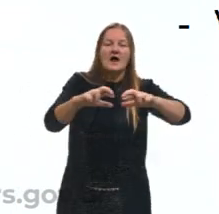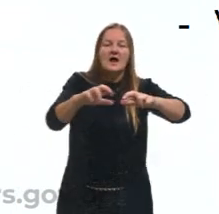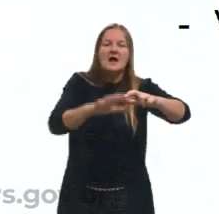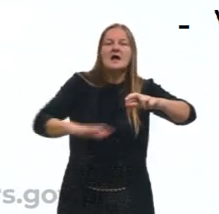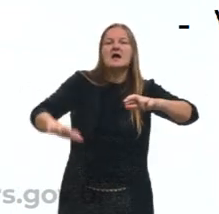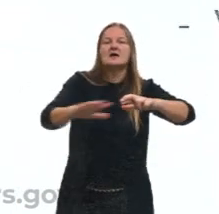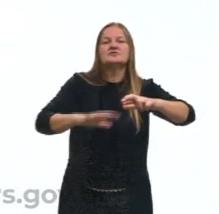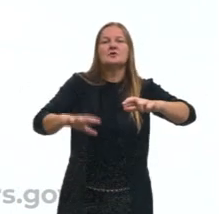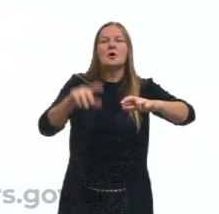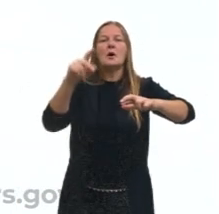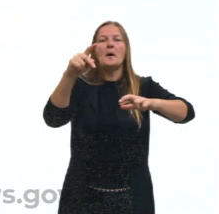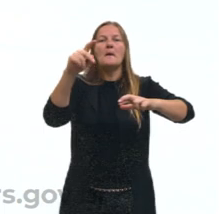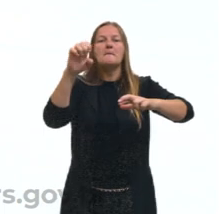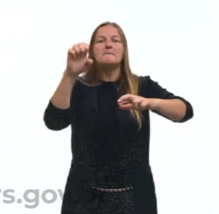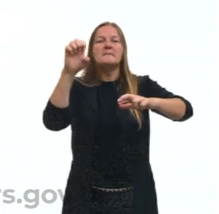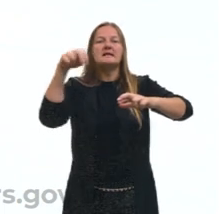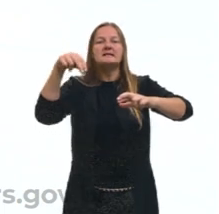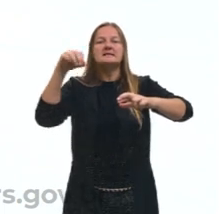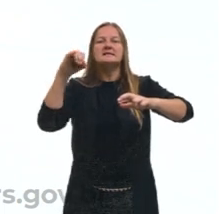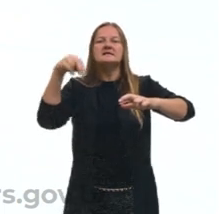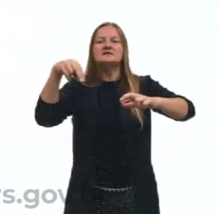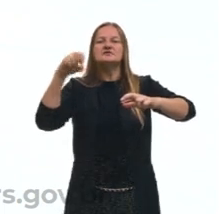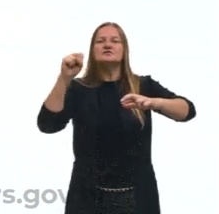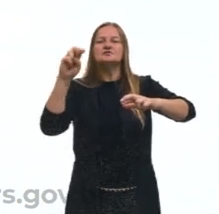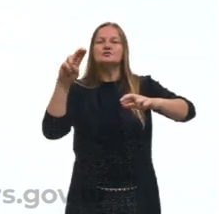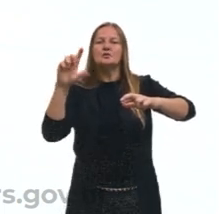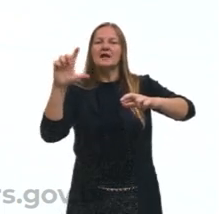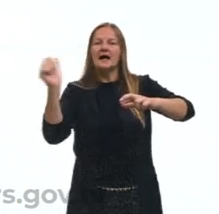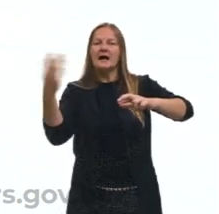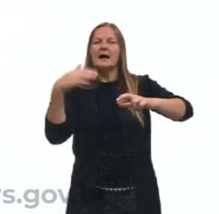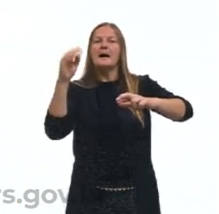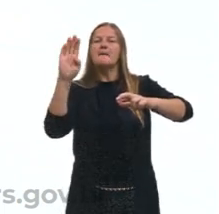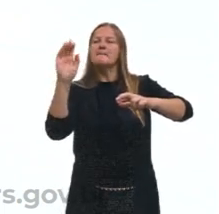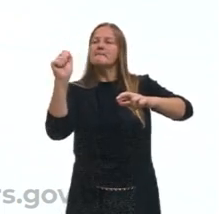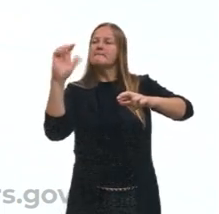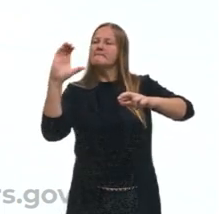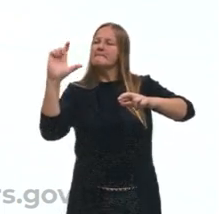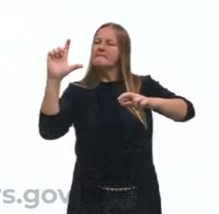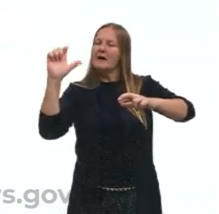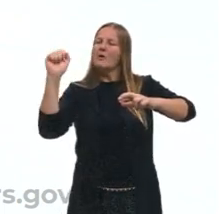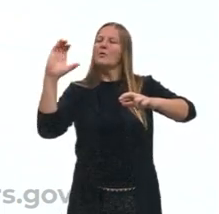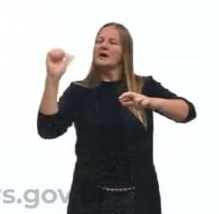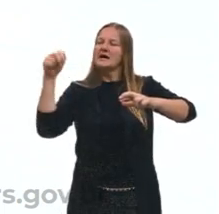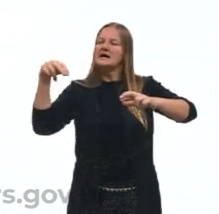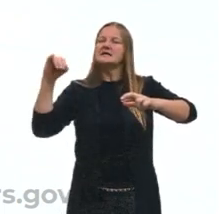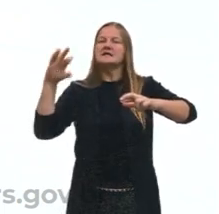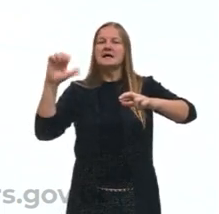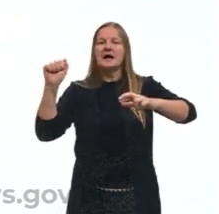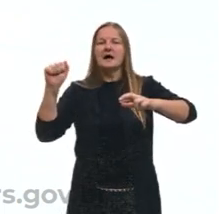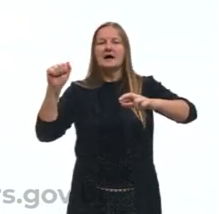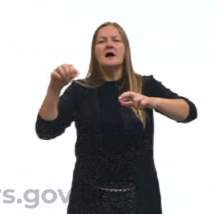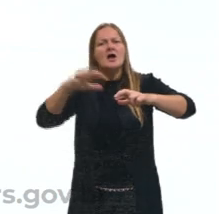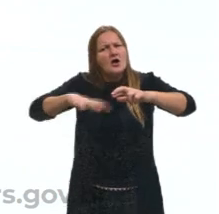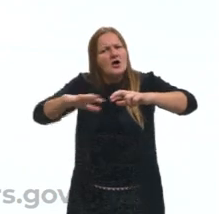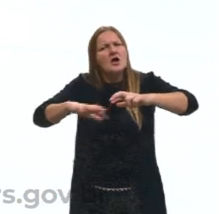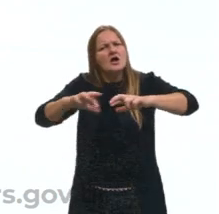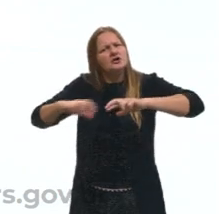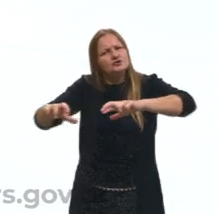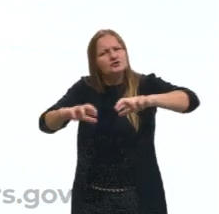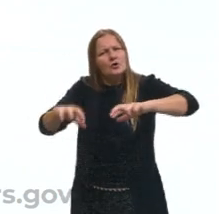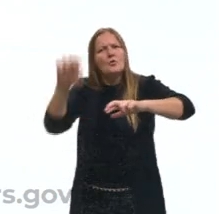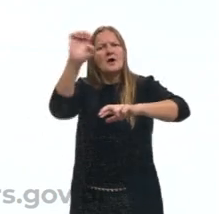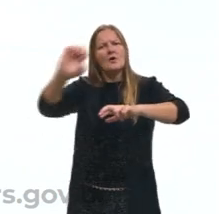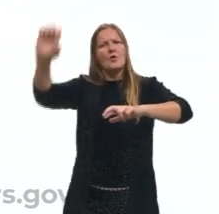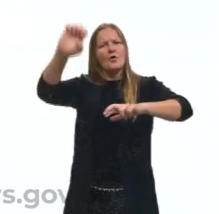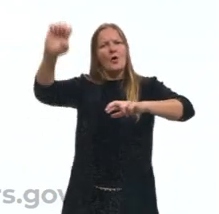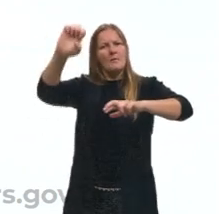da península balcânica tá essa região aqui na Europa próxima